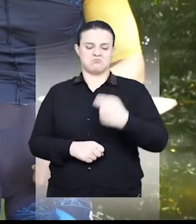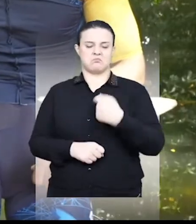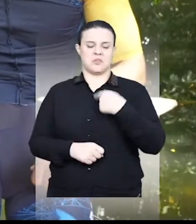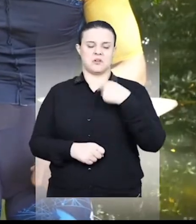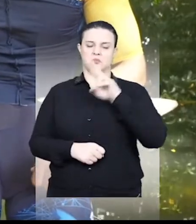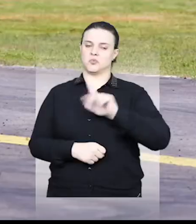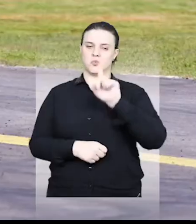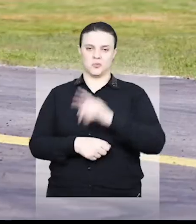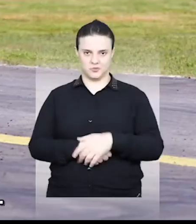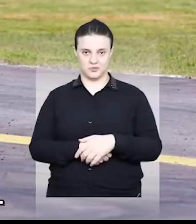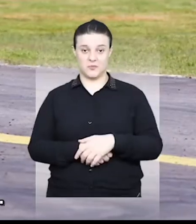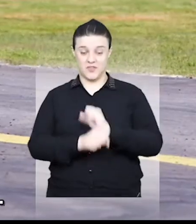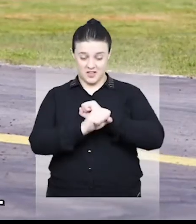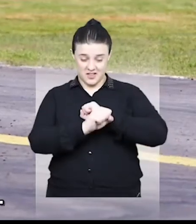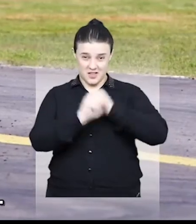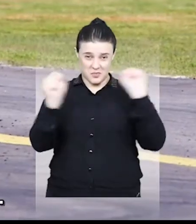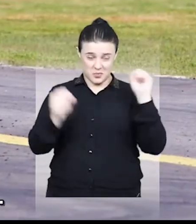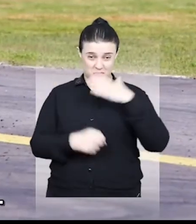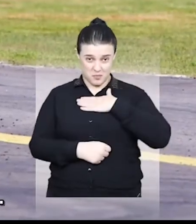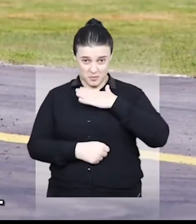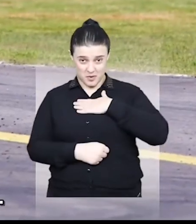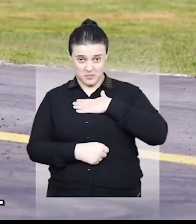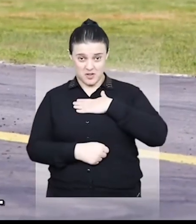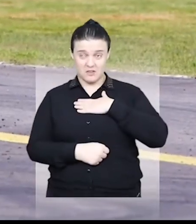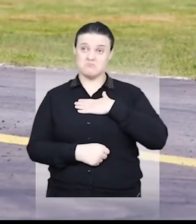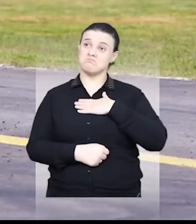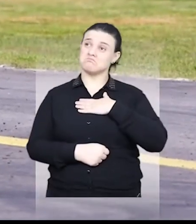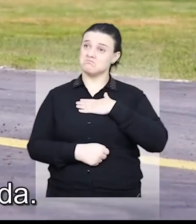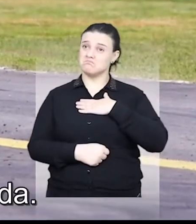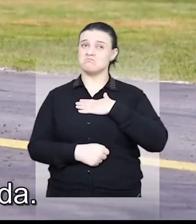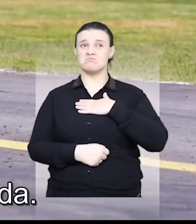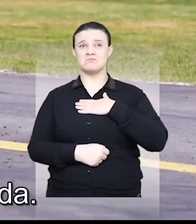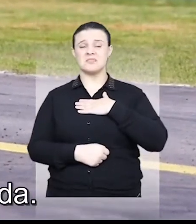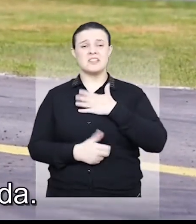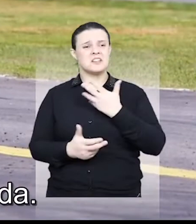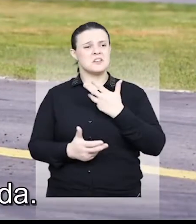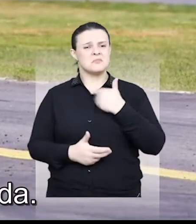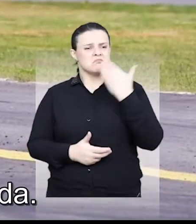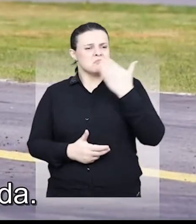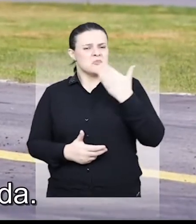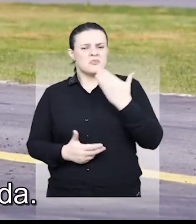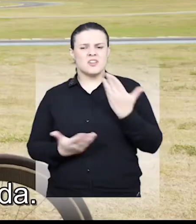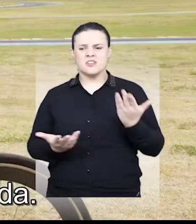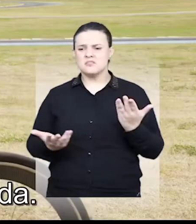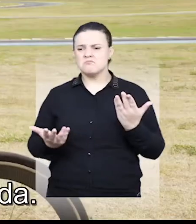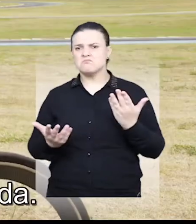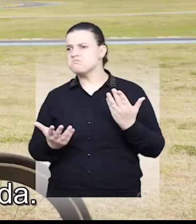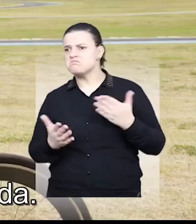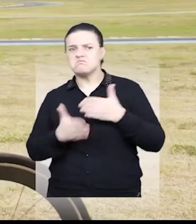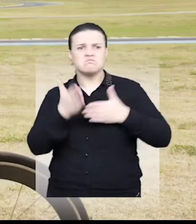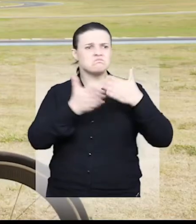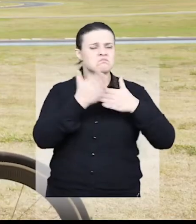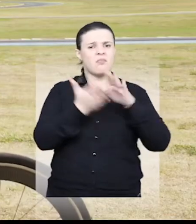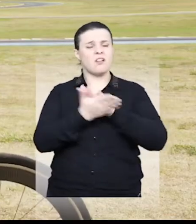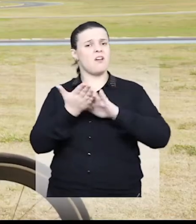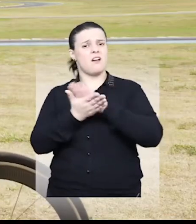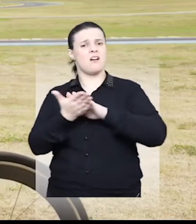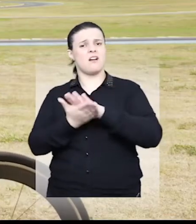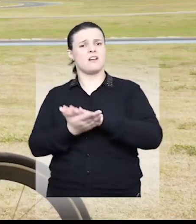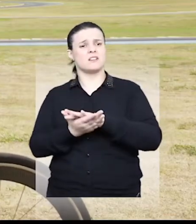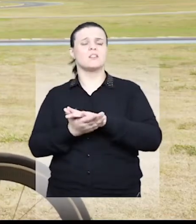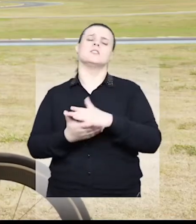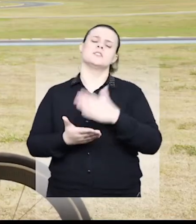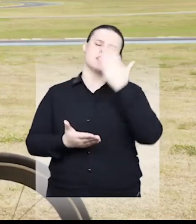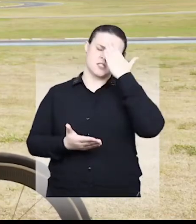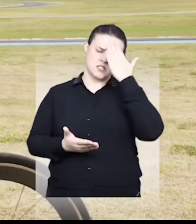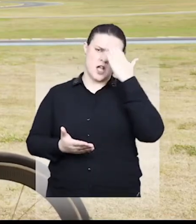comigo. Bom, o impossível para mim, eu não vejo impossibilidades a nada, porque...